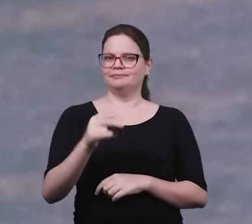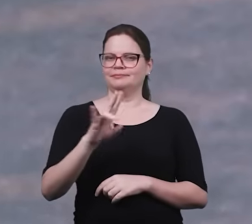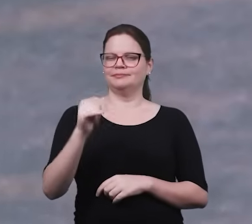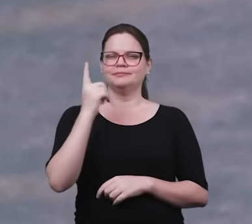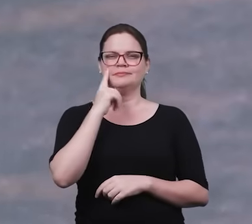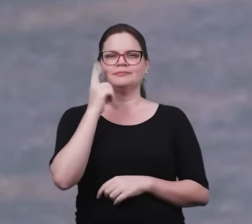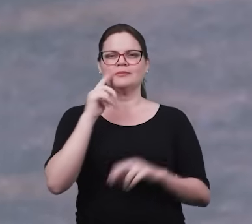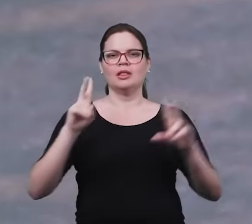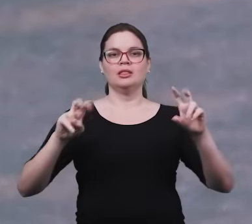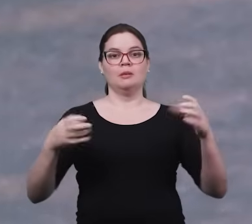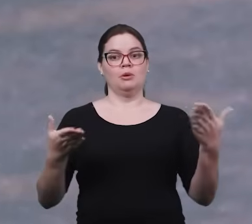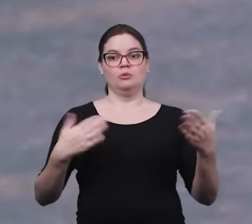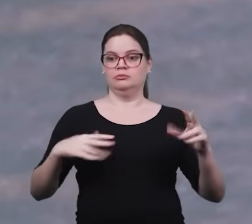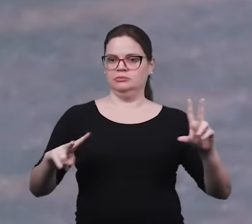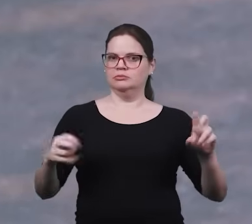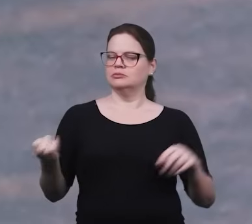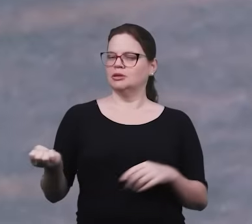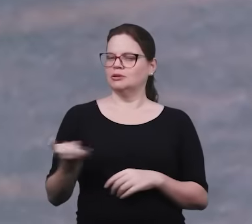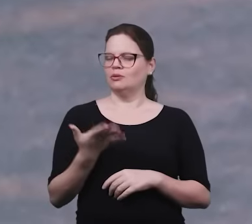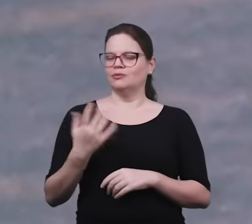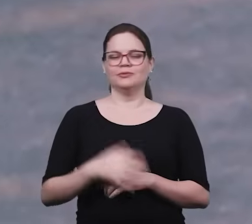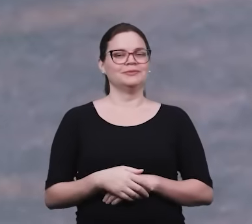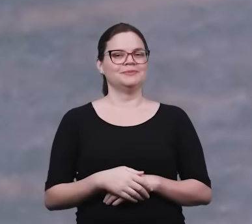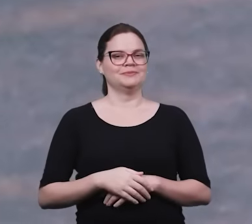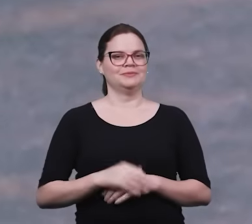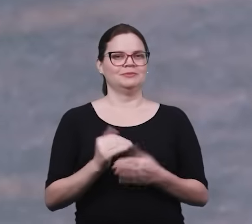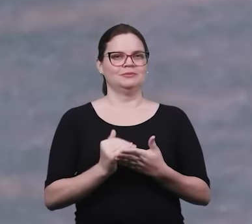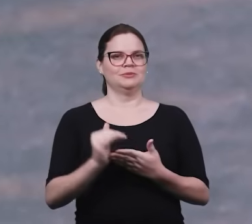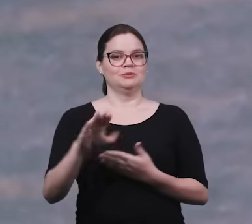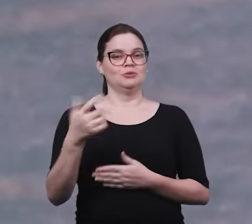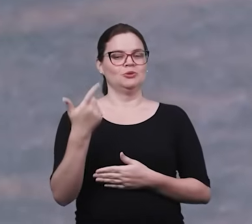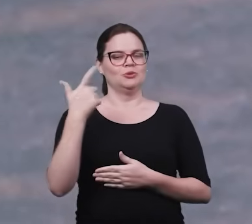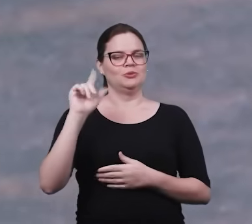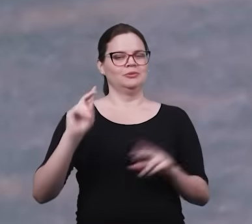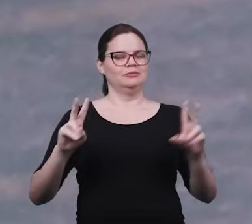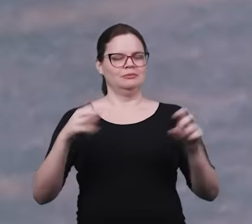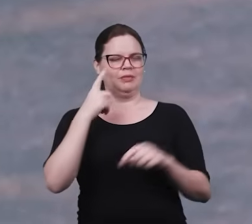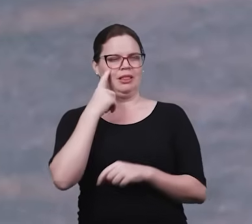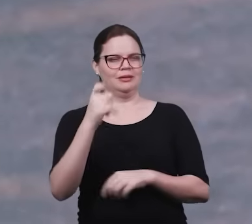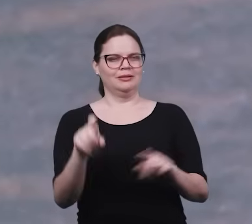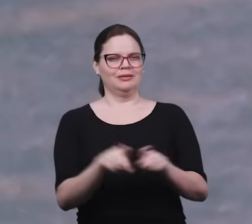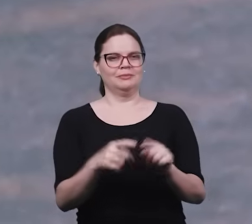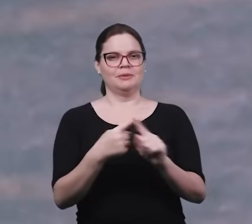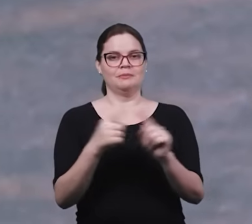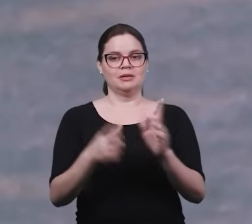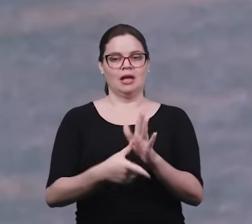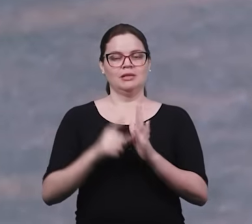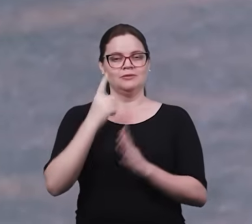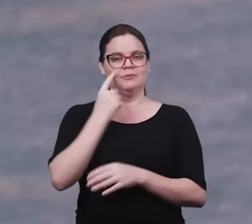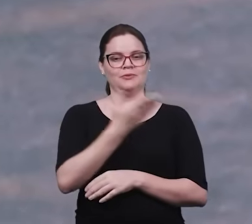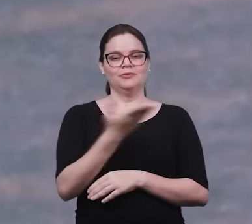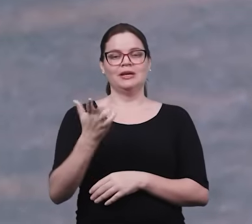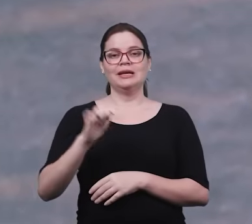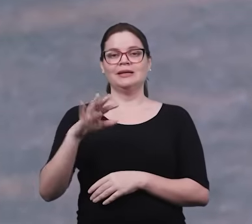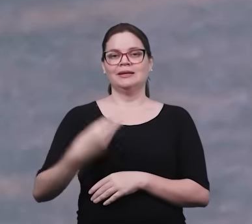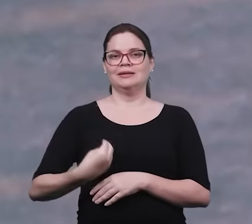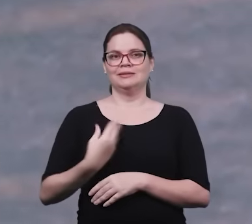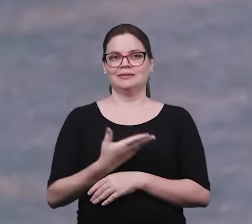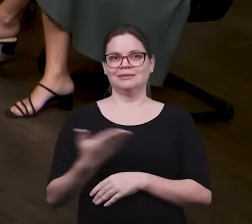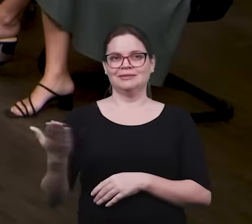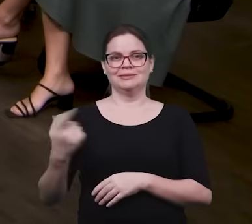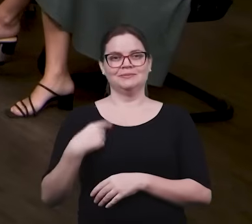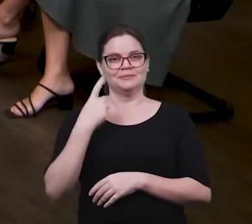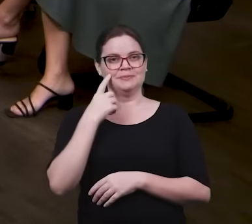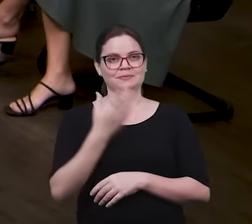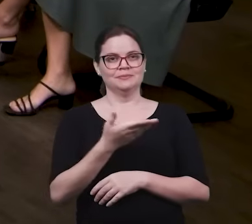você vai saber qual é o tema do programa de hoje, tema novo. Estamos começando mais um tema interessantíssimo, mas antes disso vamos ver quem está aqui no estúdio,